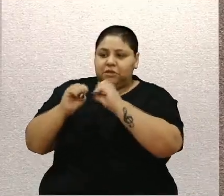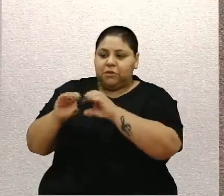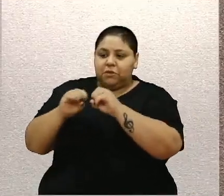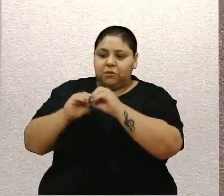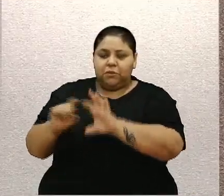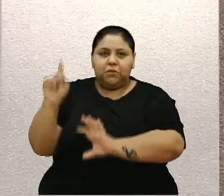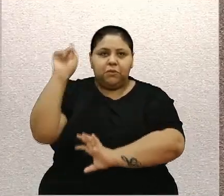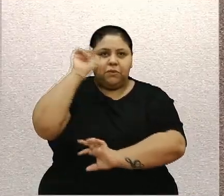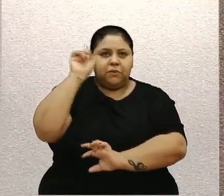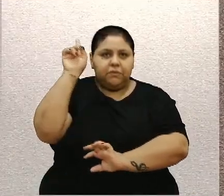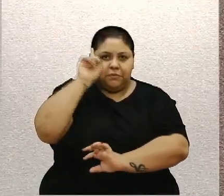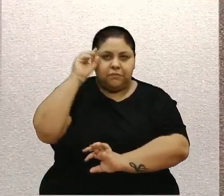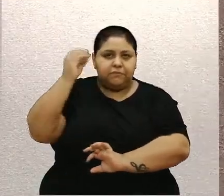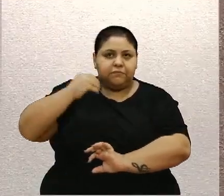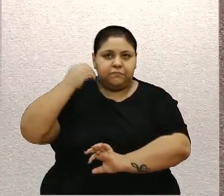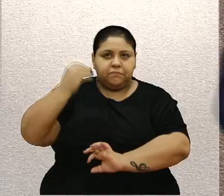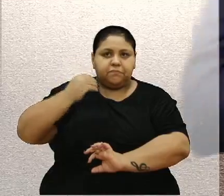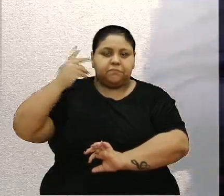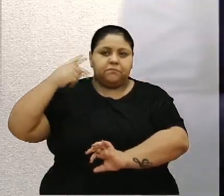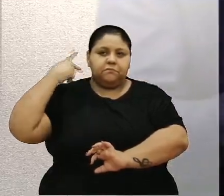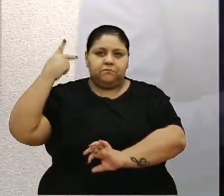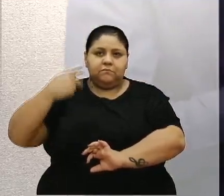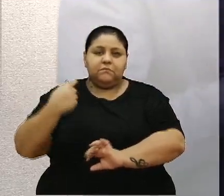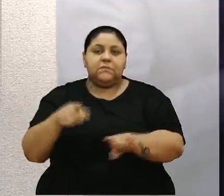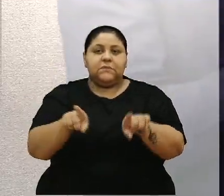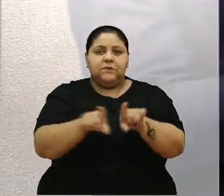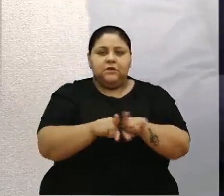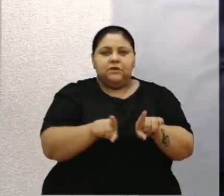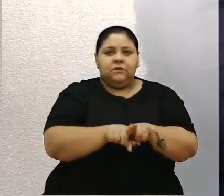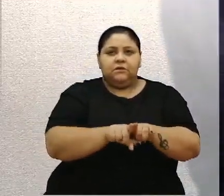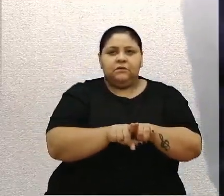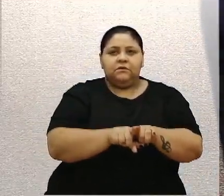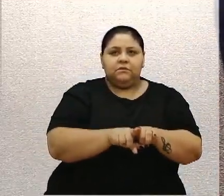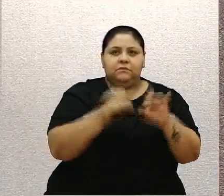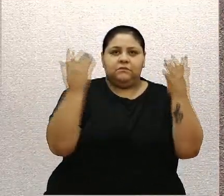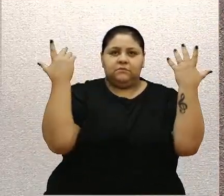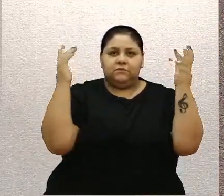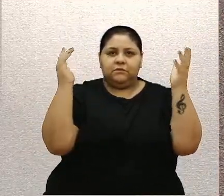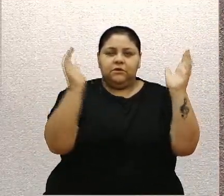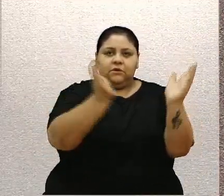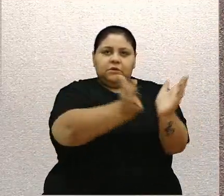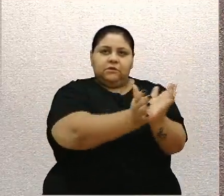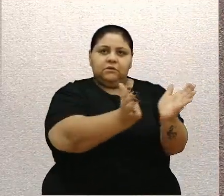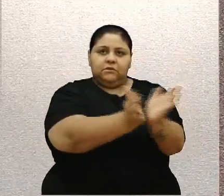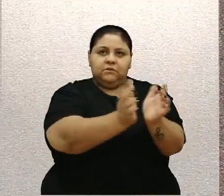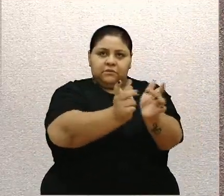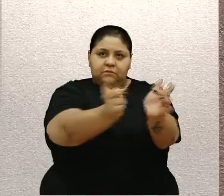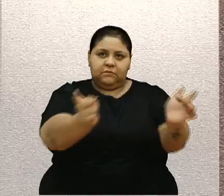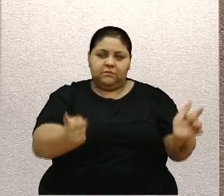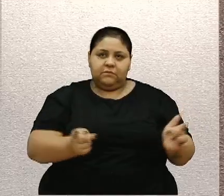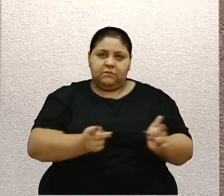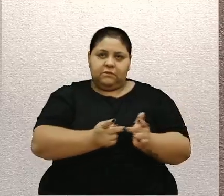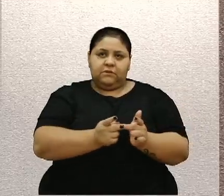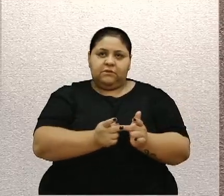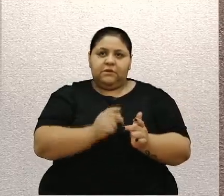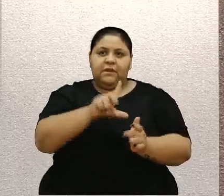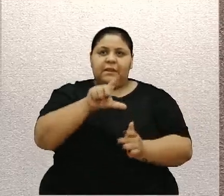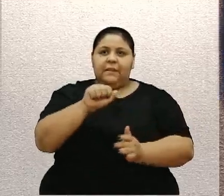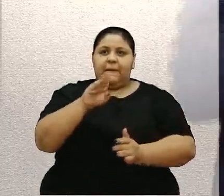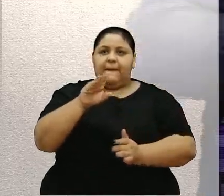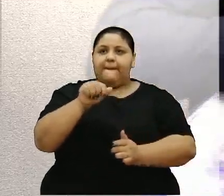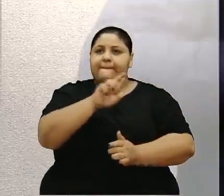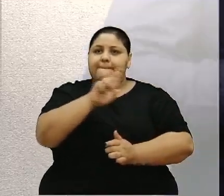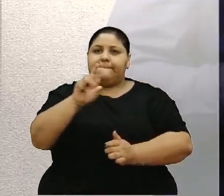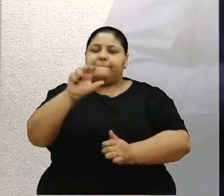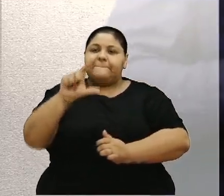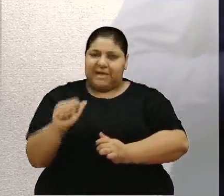dia, com a sua experiência na política. Ao mesmo tempo também parabenizar o pessoal da Pizza do Barra pela homenagem aqui dos